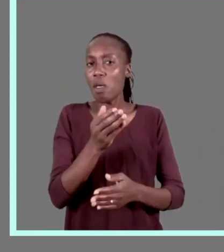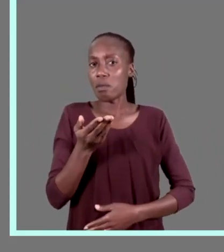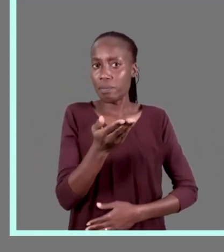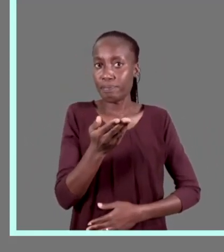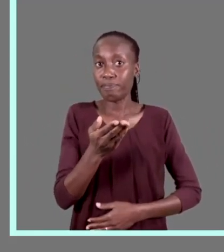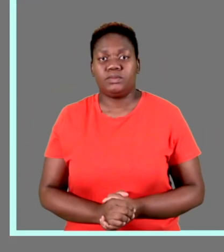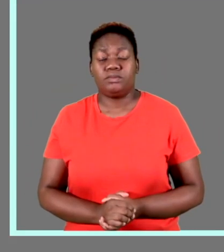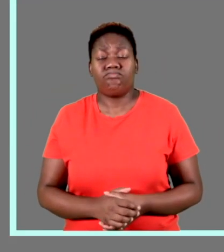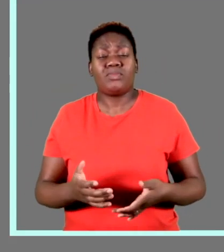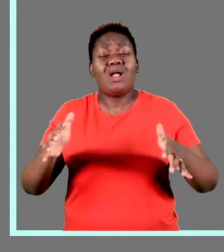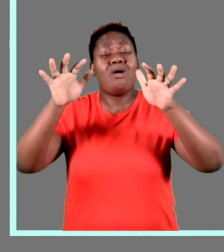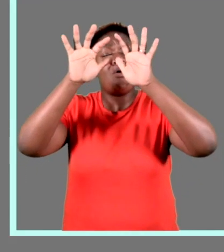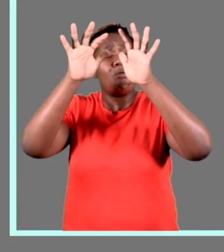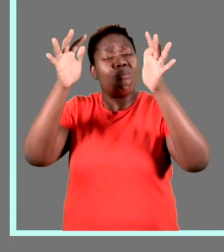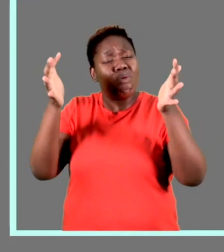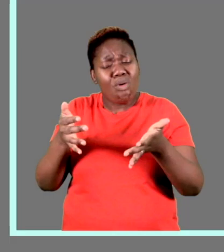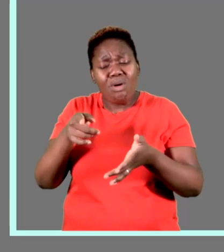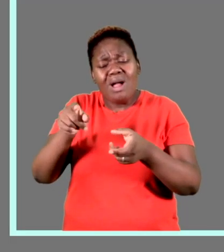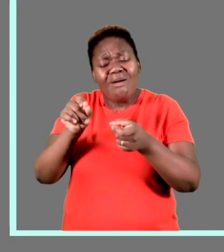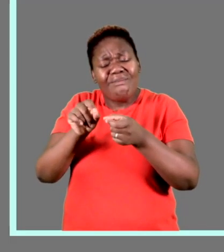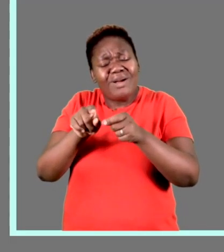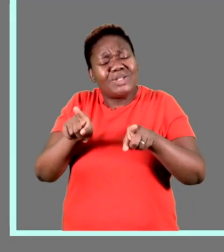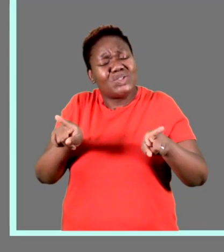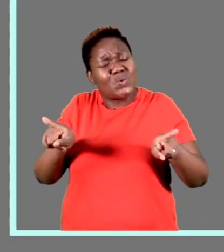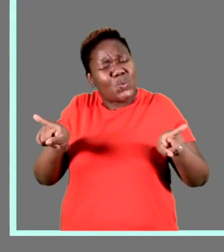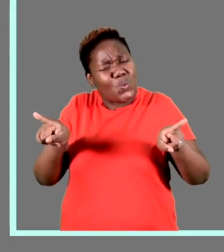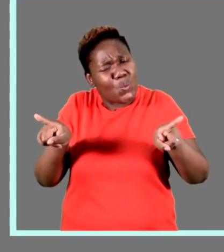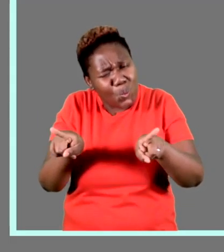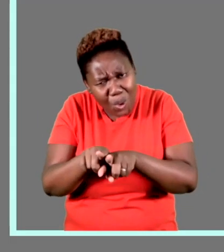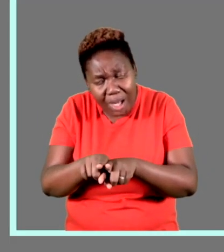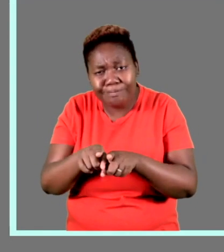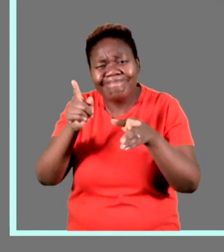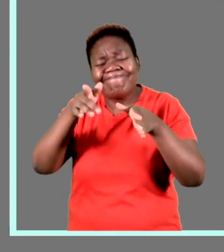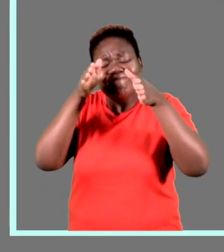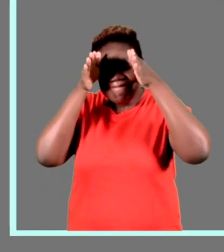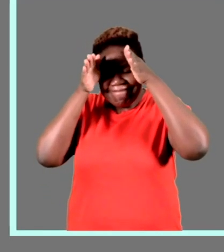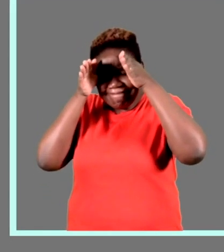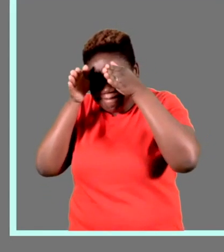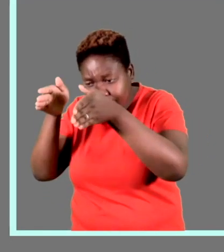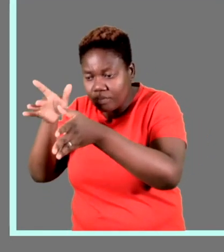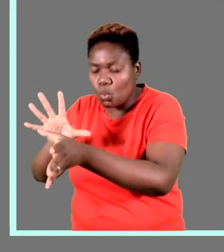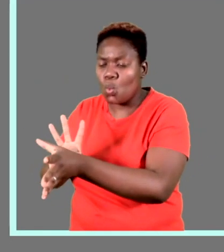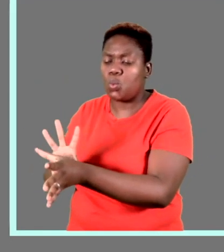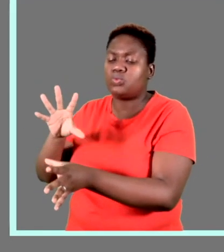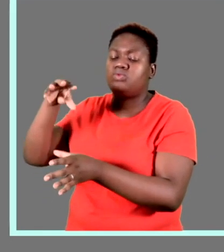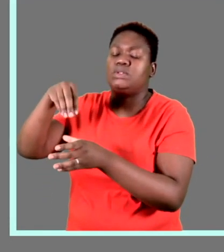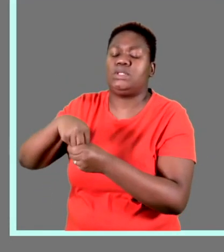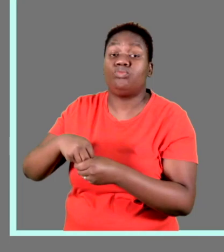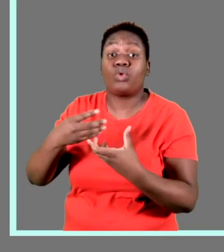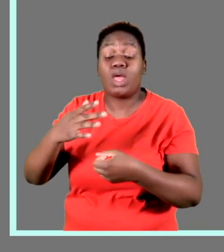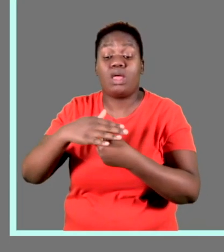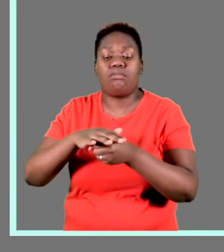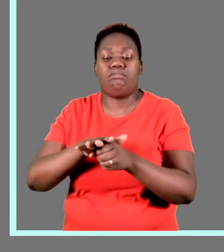A pandemia da Covid-19, que assola o mundo e o país em particular,